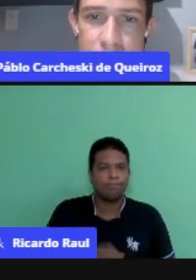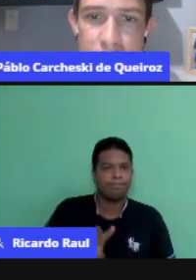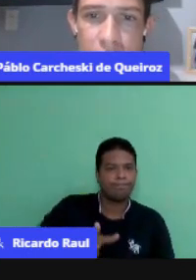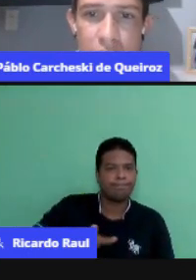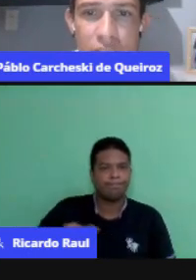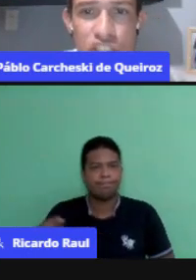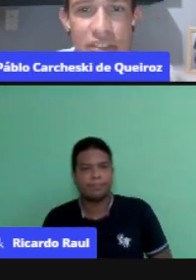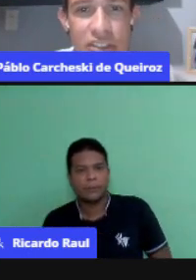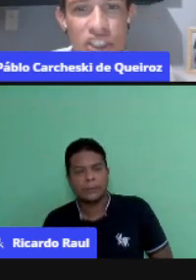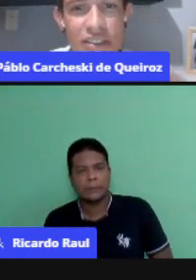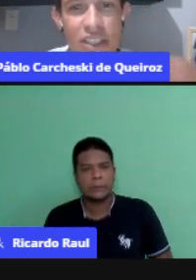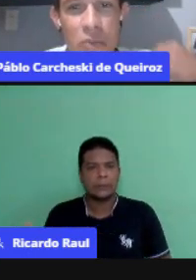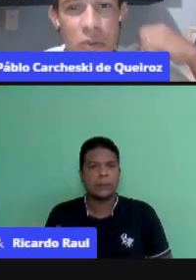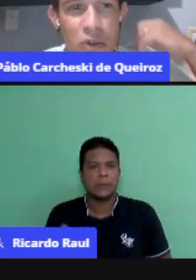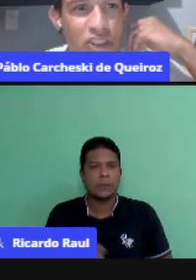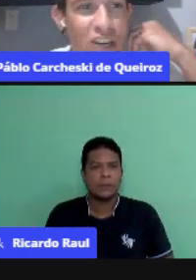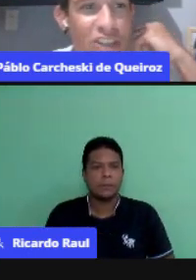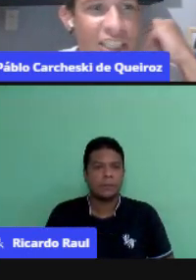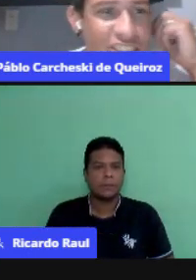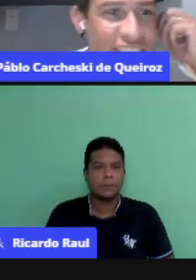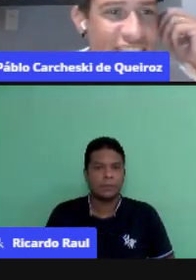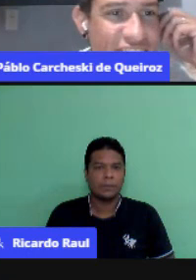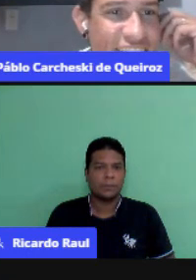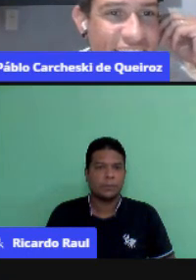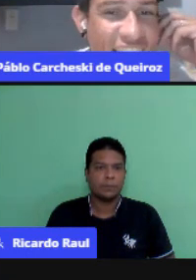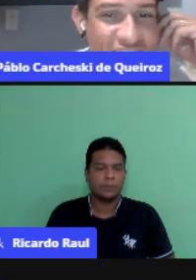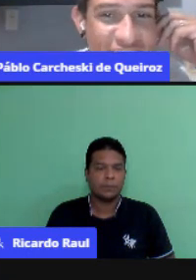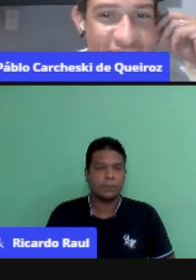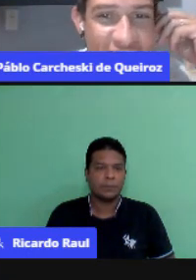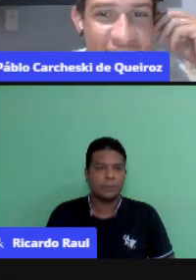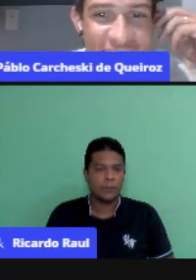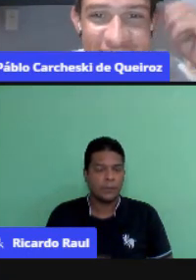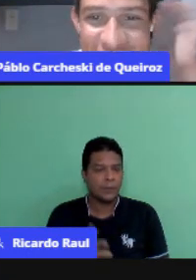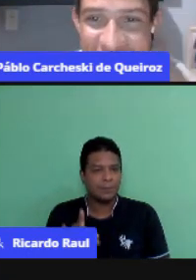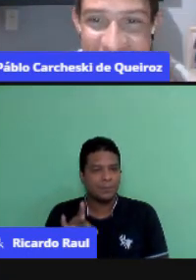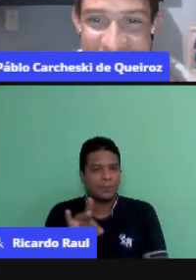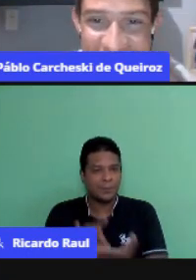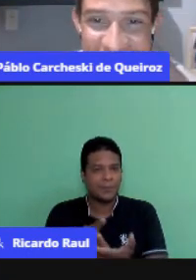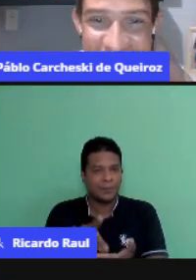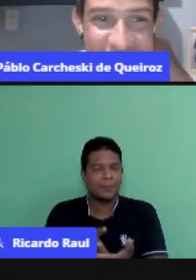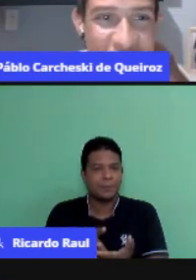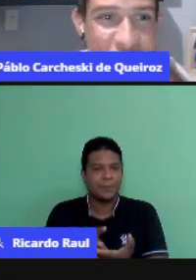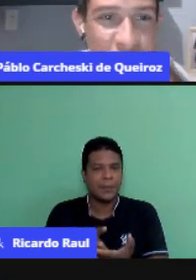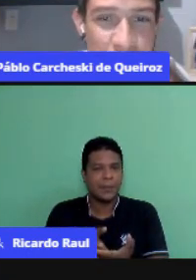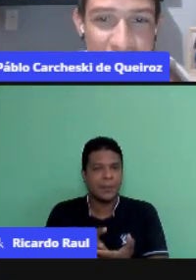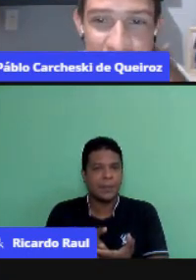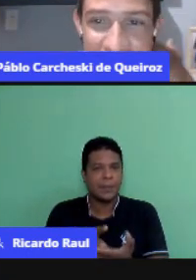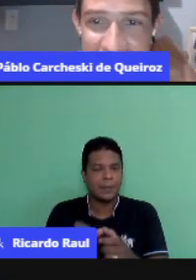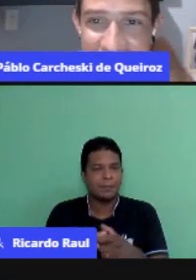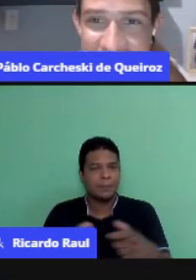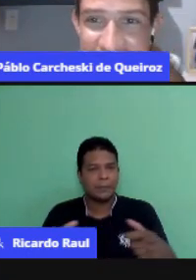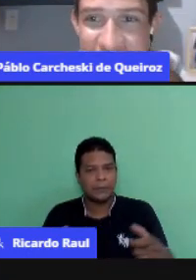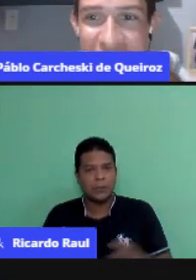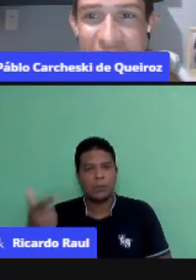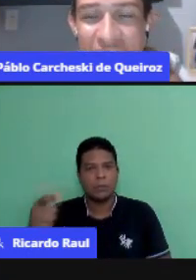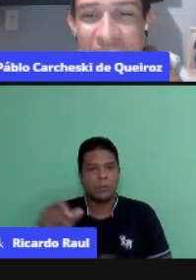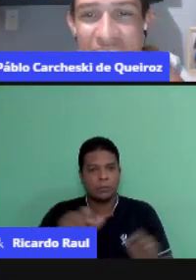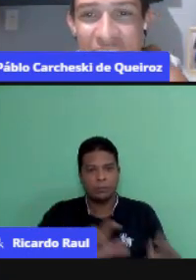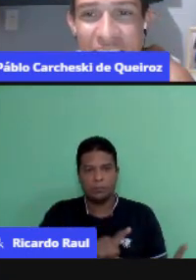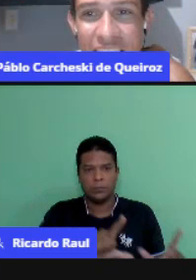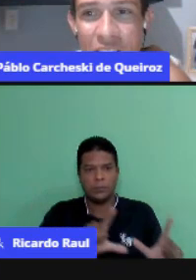né, a chance de ser não proporcional na nossa vida real, né, é grande, né? Então, no próximo slide